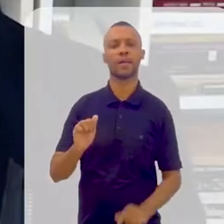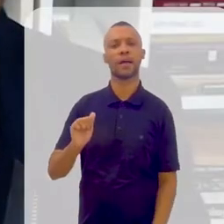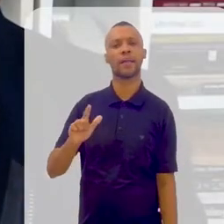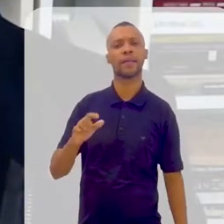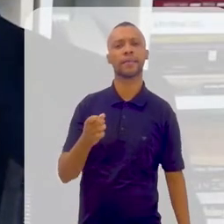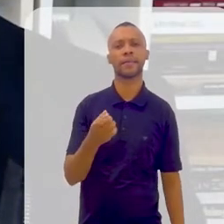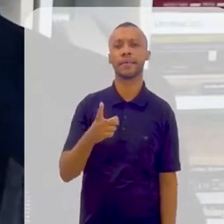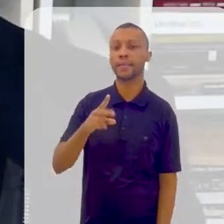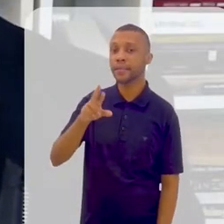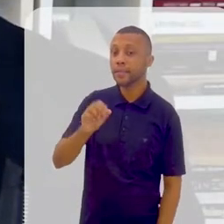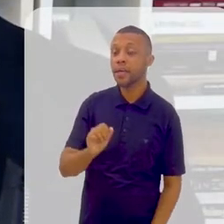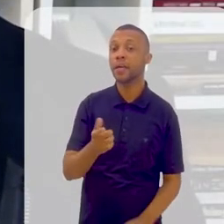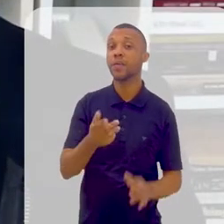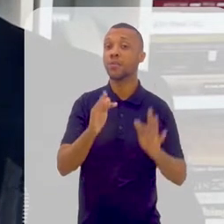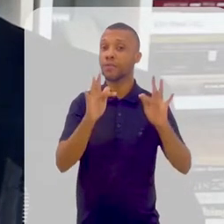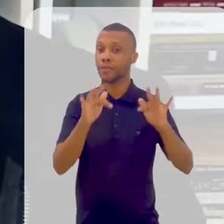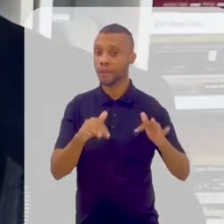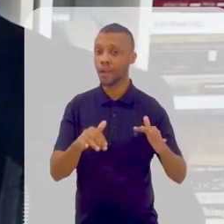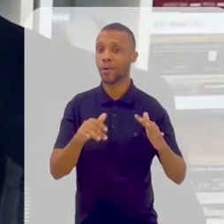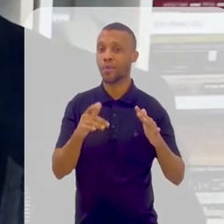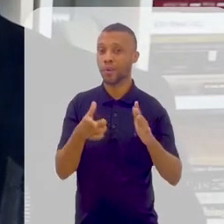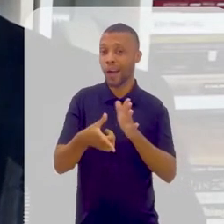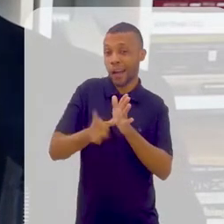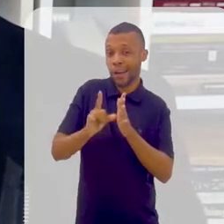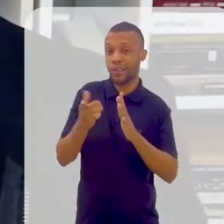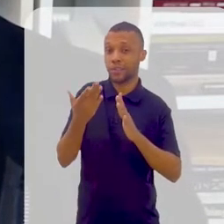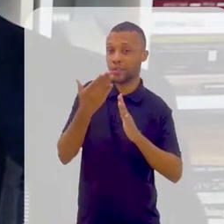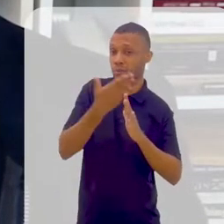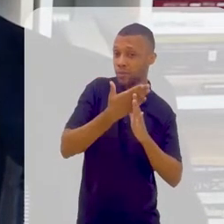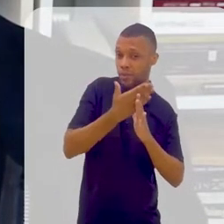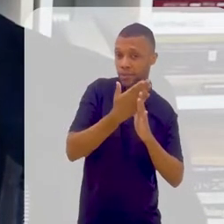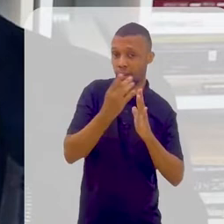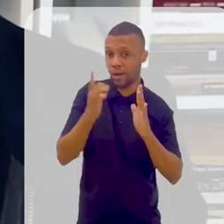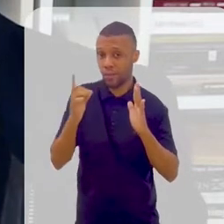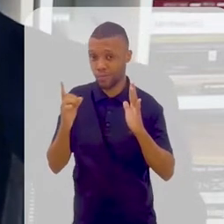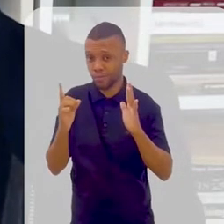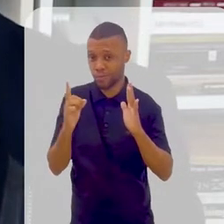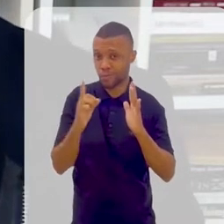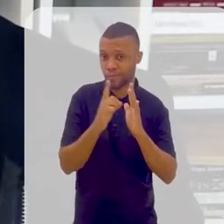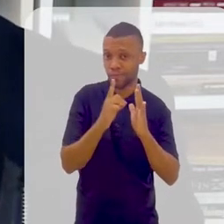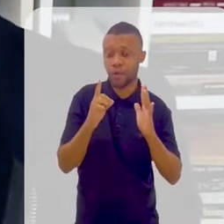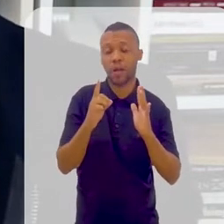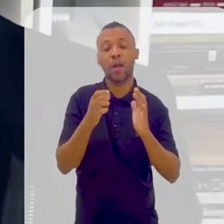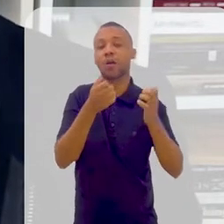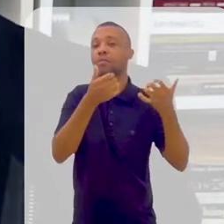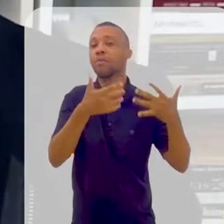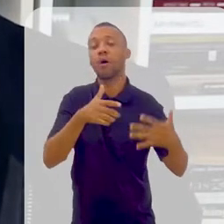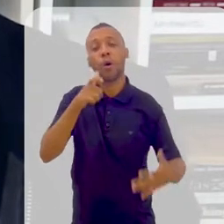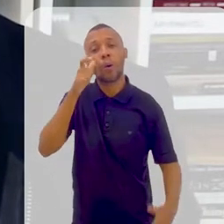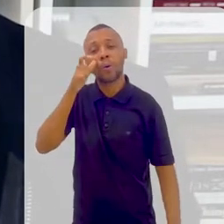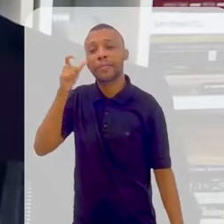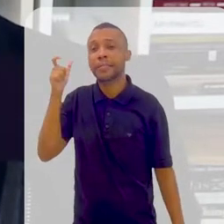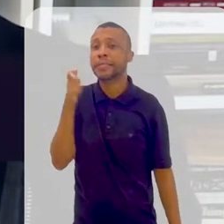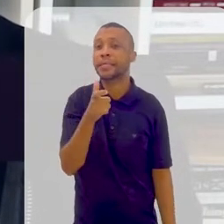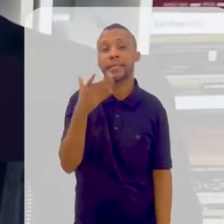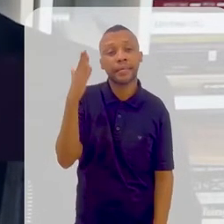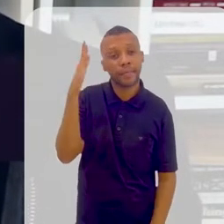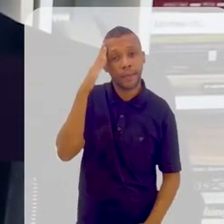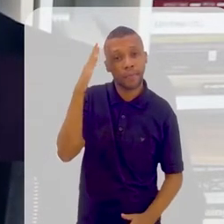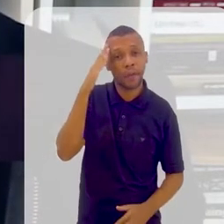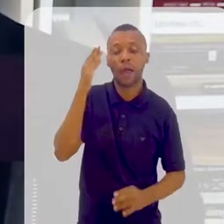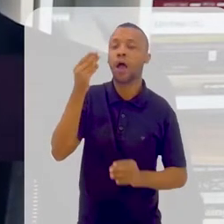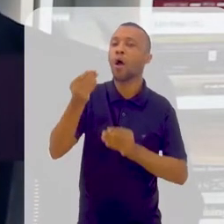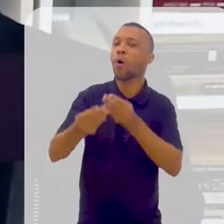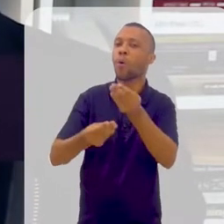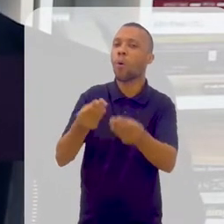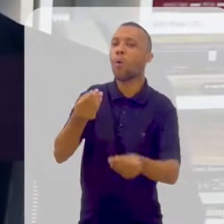Alessandra, então, no final do primeiro bloco, eu mencionei o interesse em saber